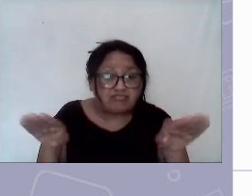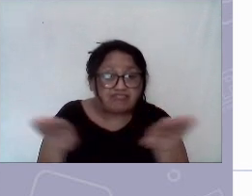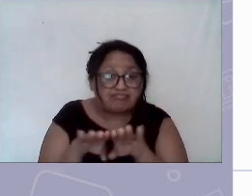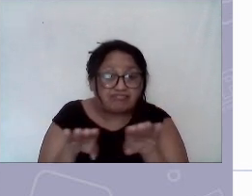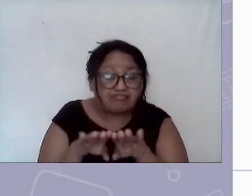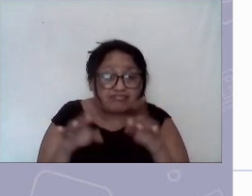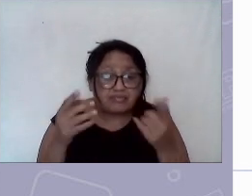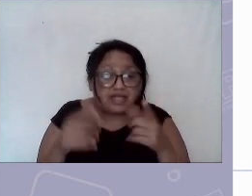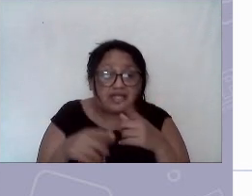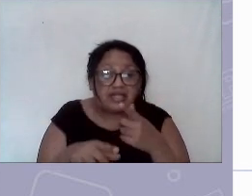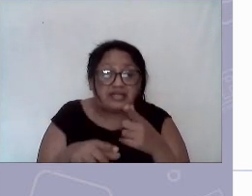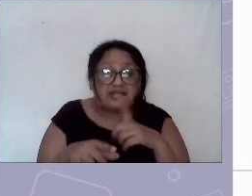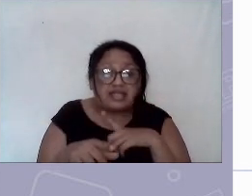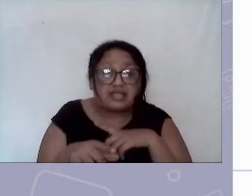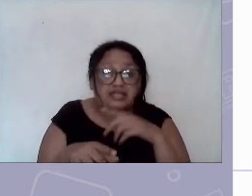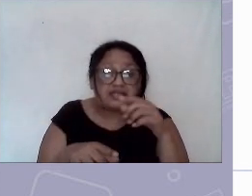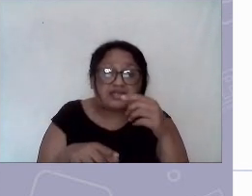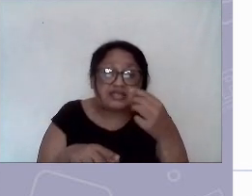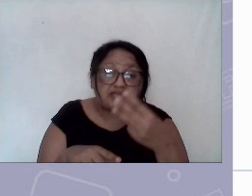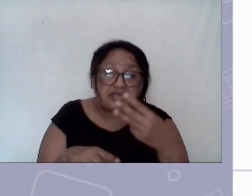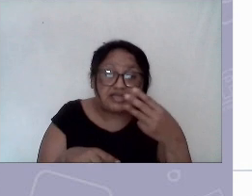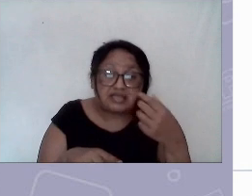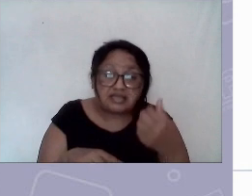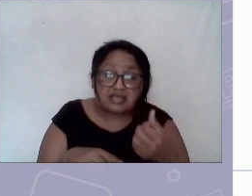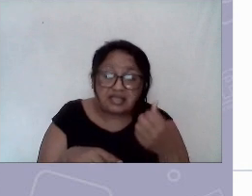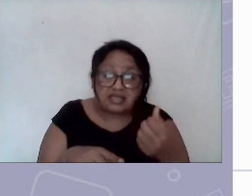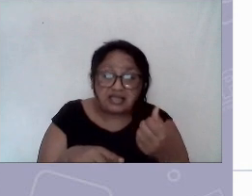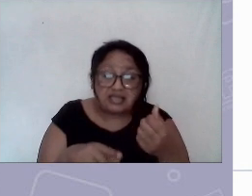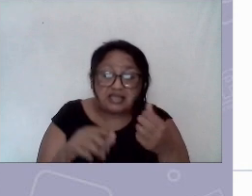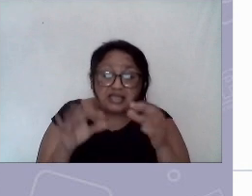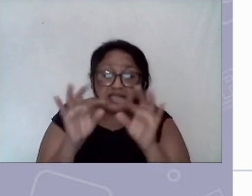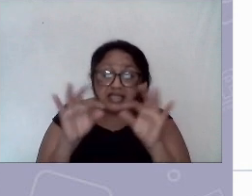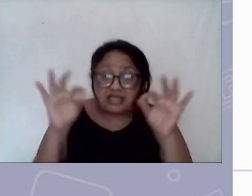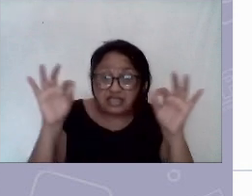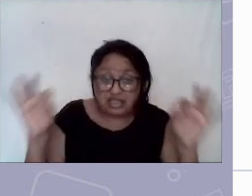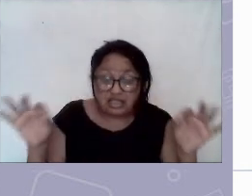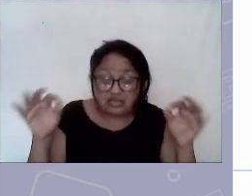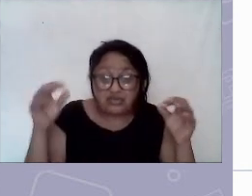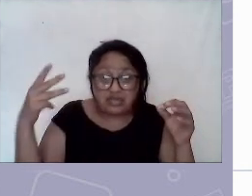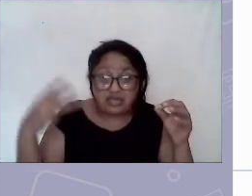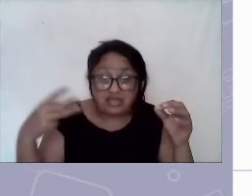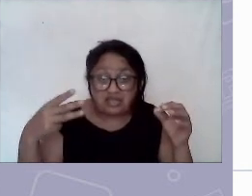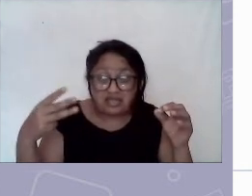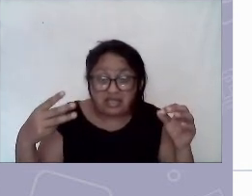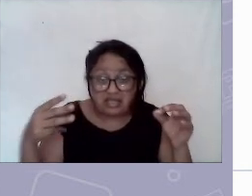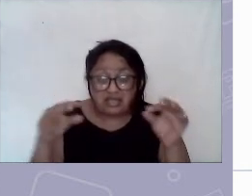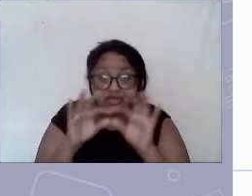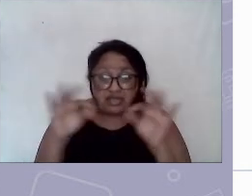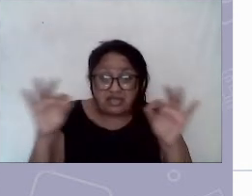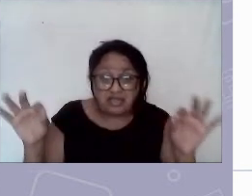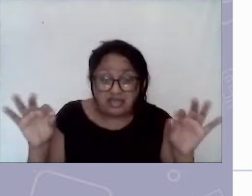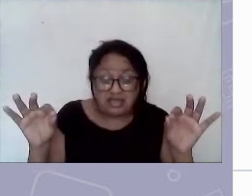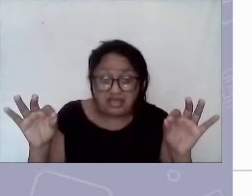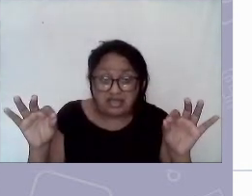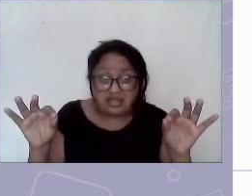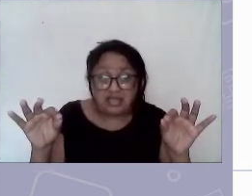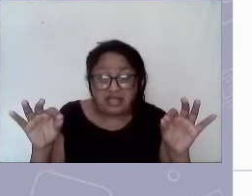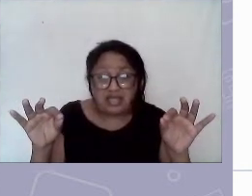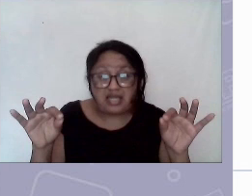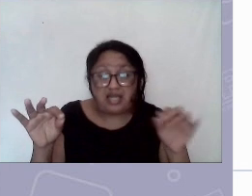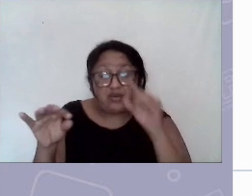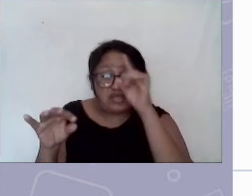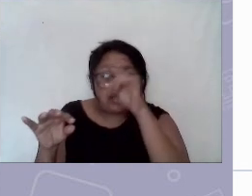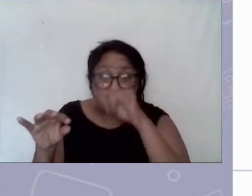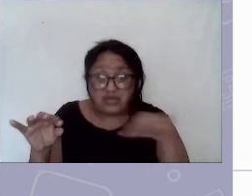36 newtons e a distância percorrida no terceiro trajeto esse terceiro trajeto é uma circunferência só que é só